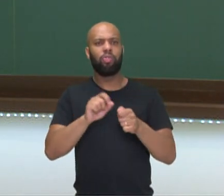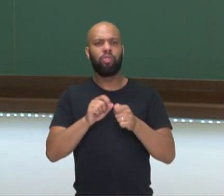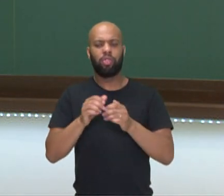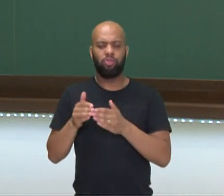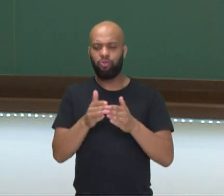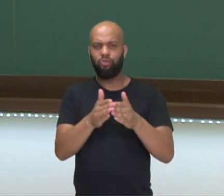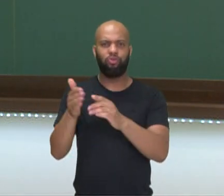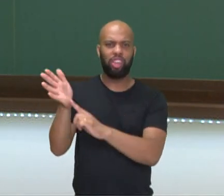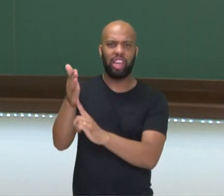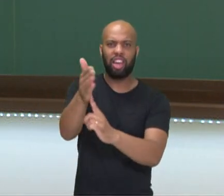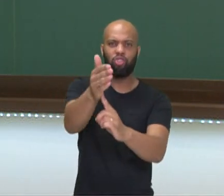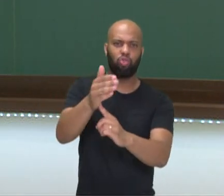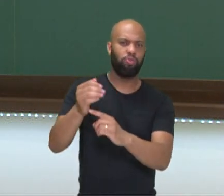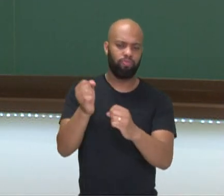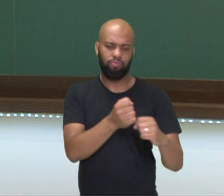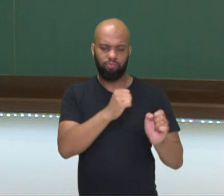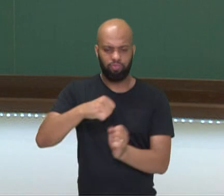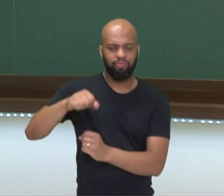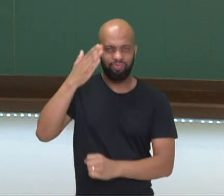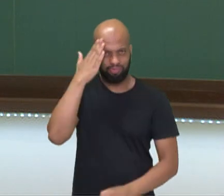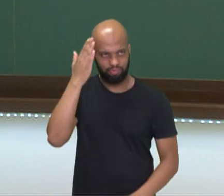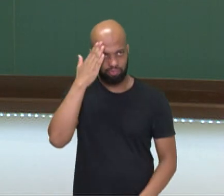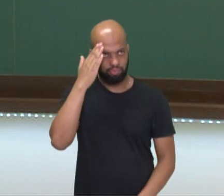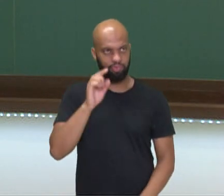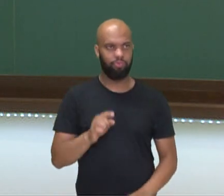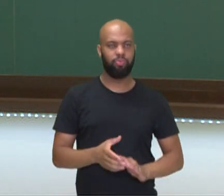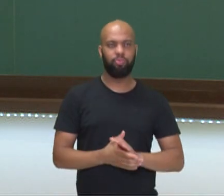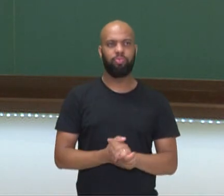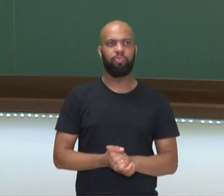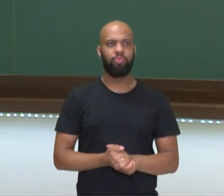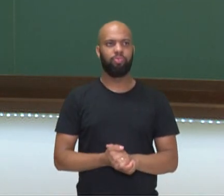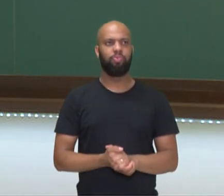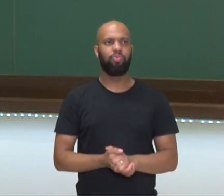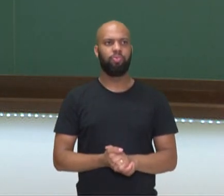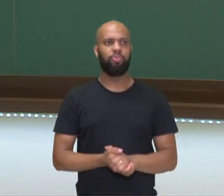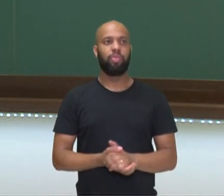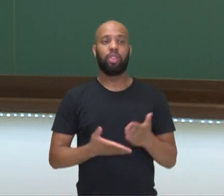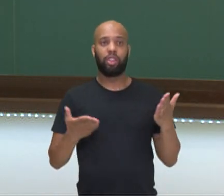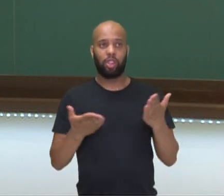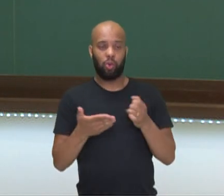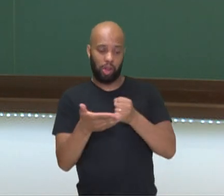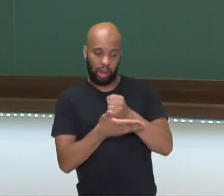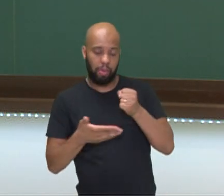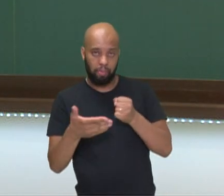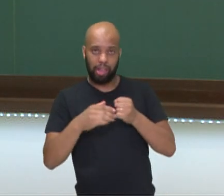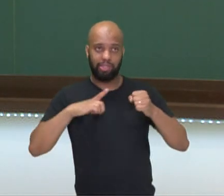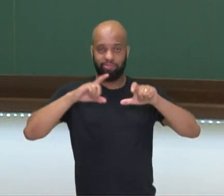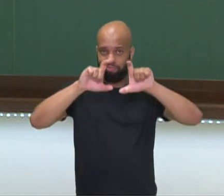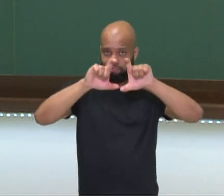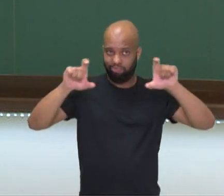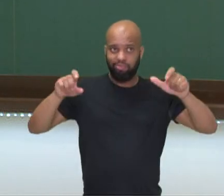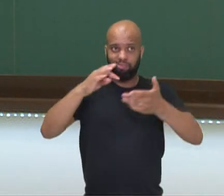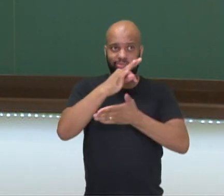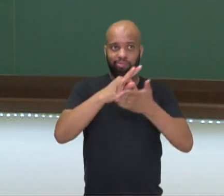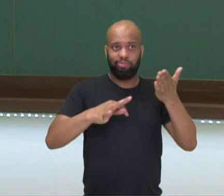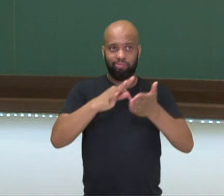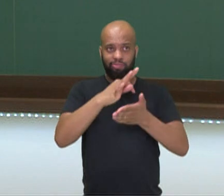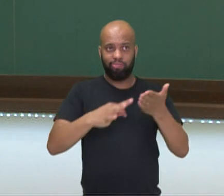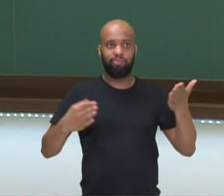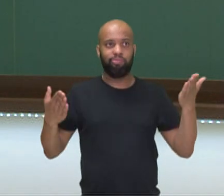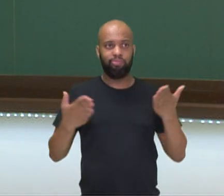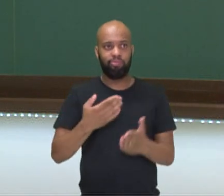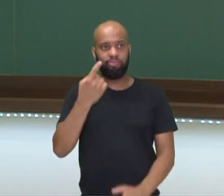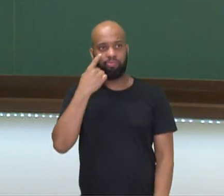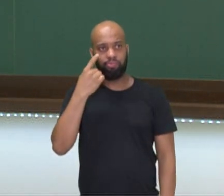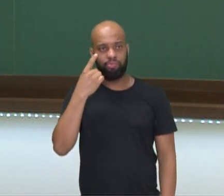velejamos, né? Então aqui a Kate e a Jane. Com base nesse nosso texto, o fragmento que